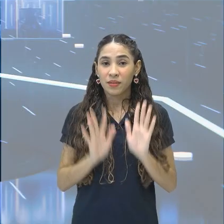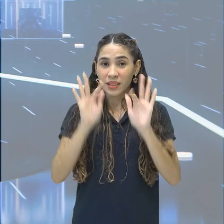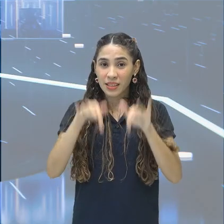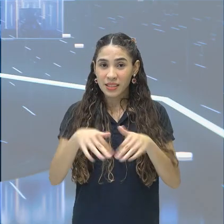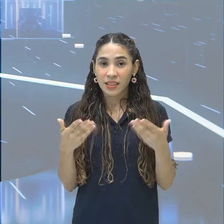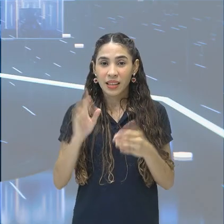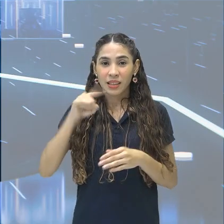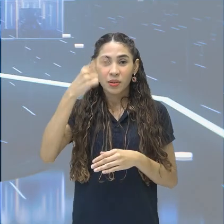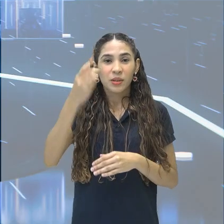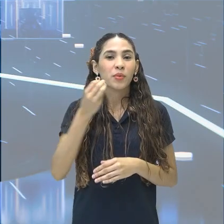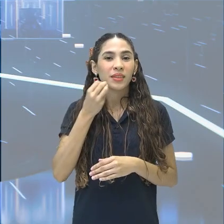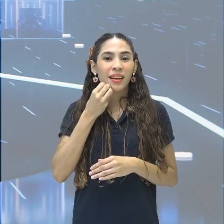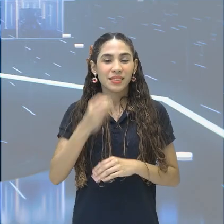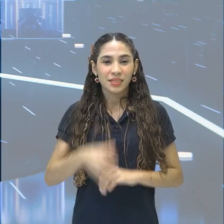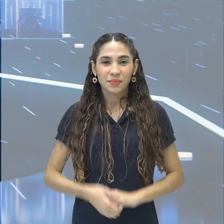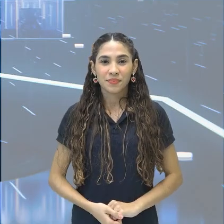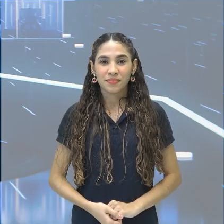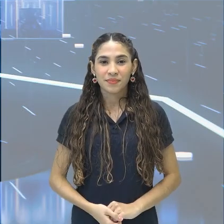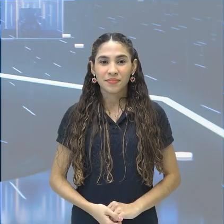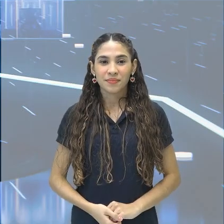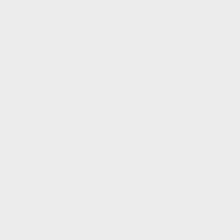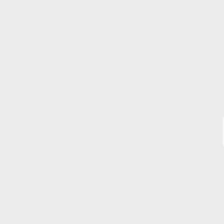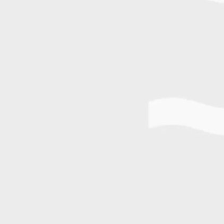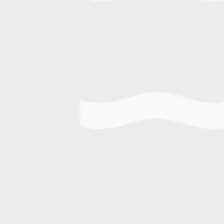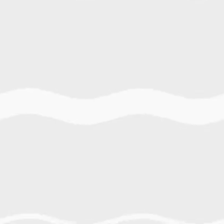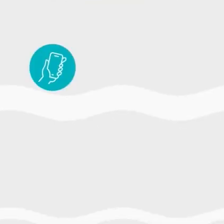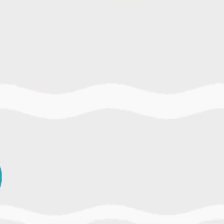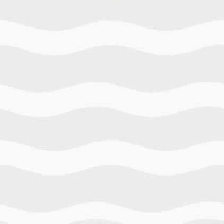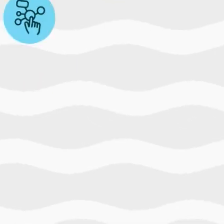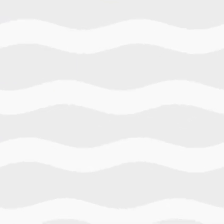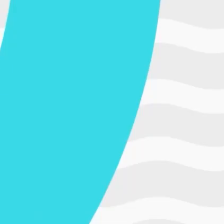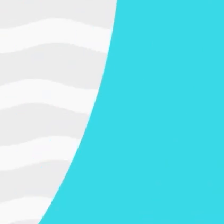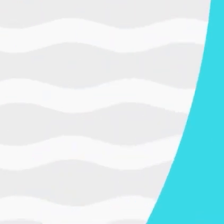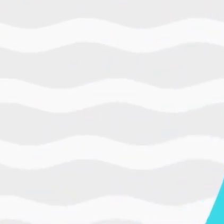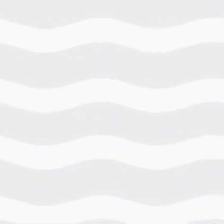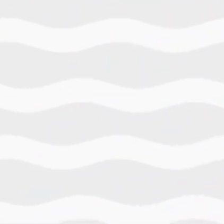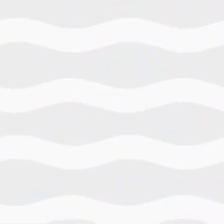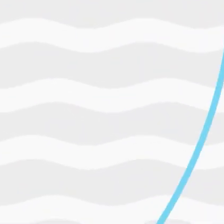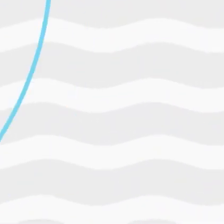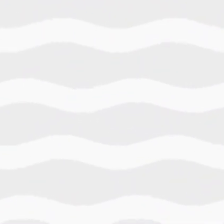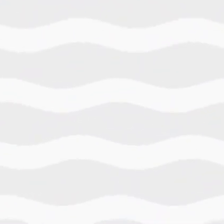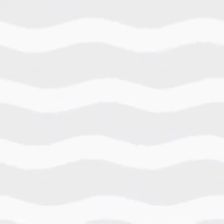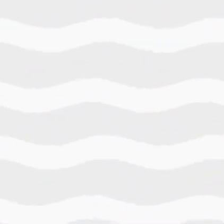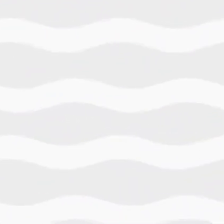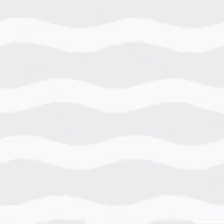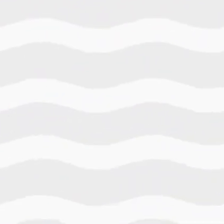aqui e até a próxima.